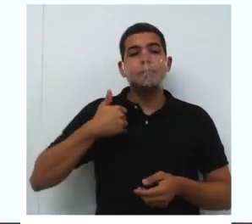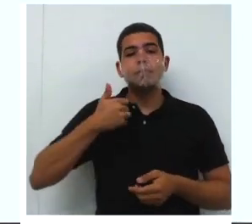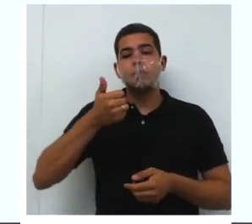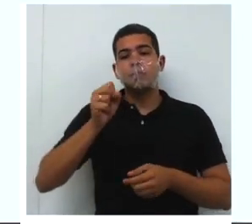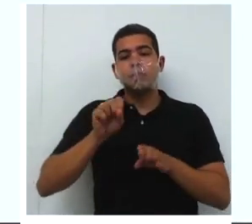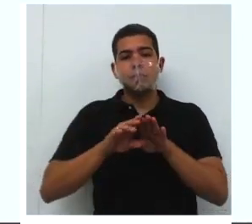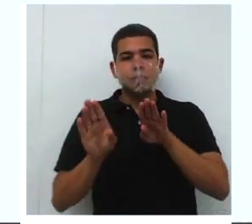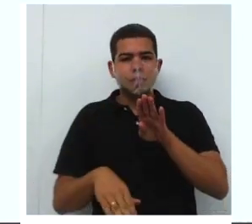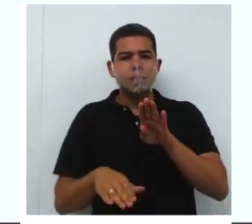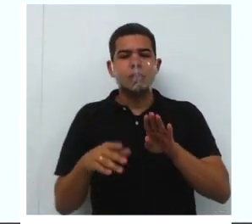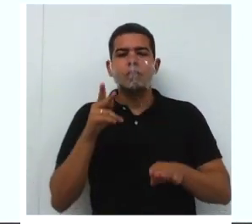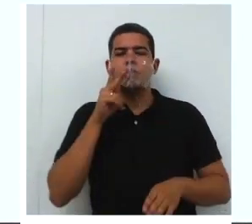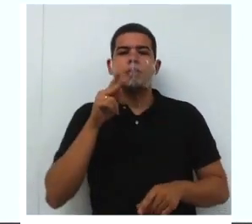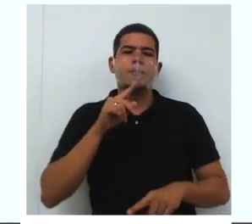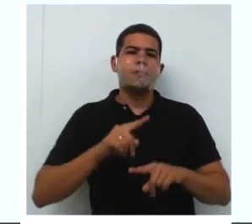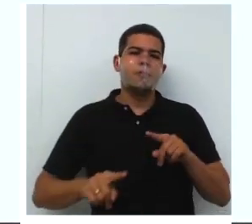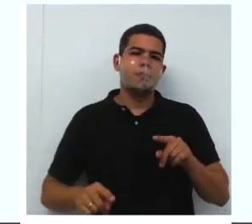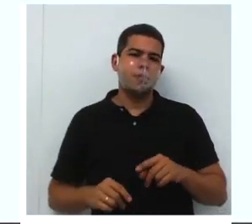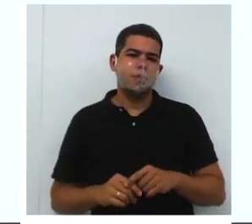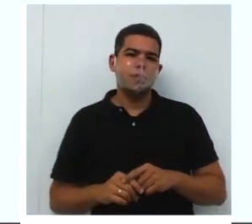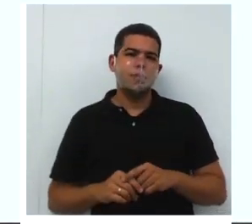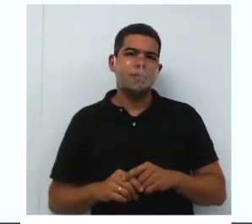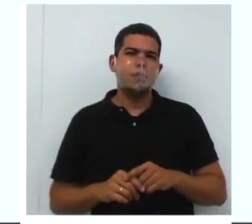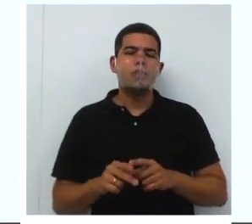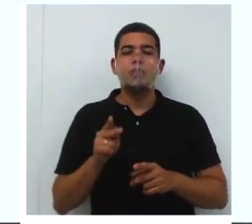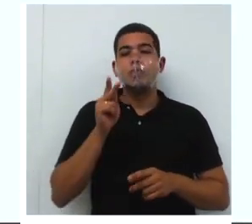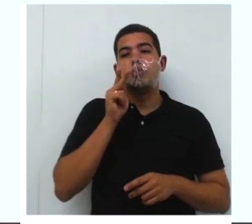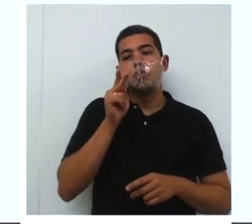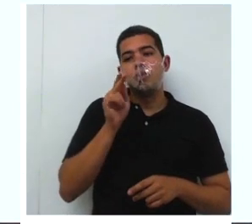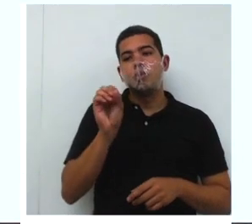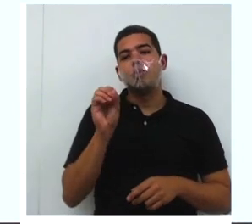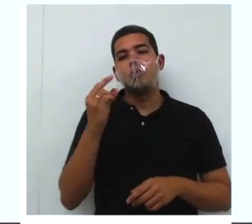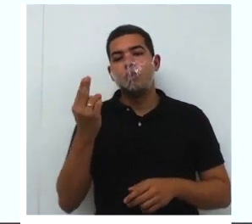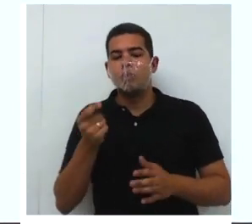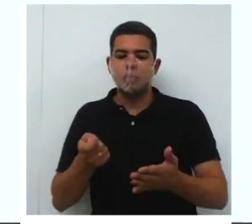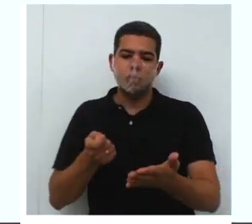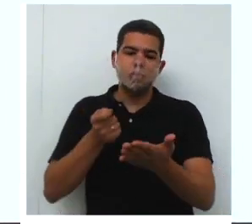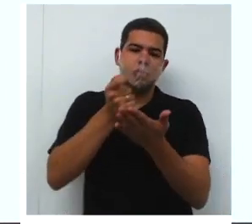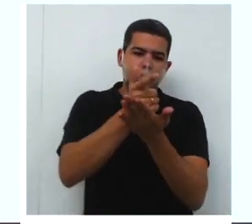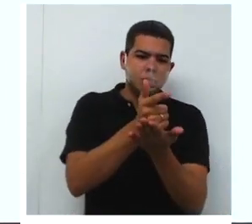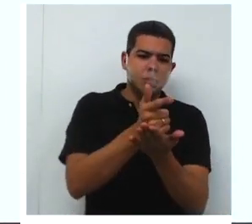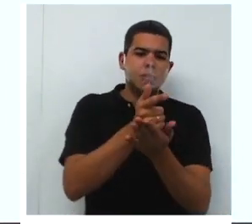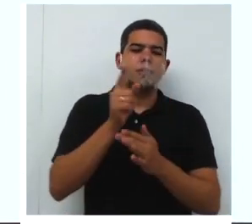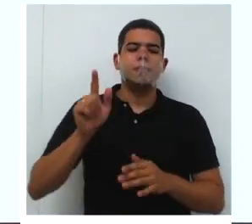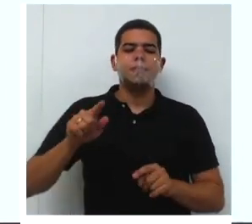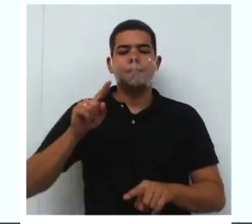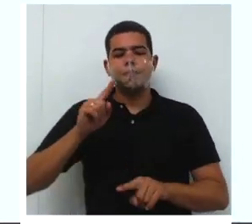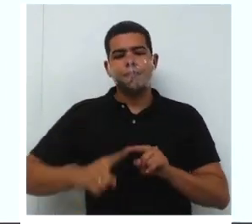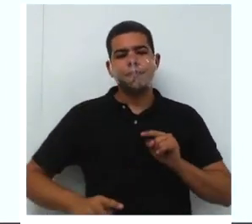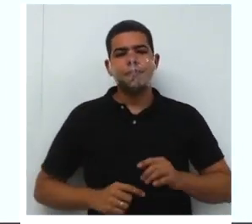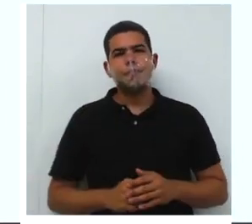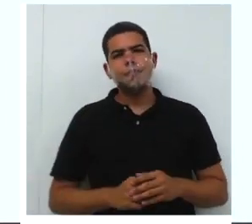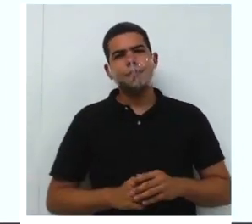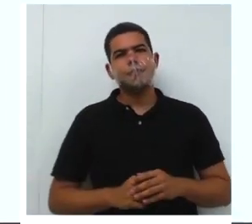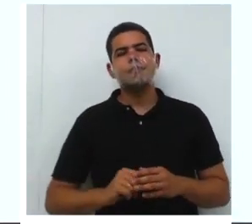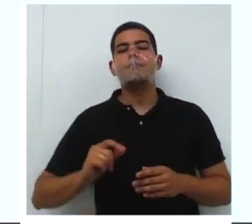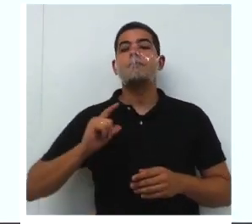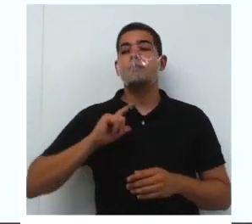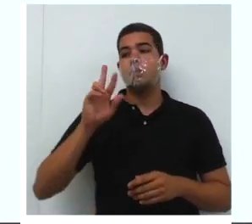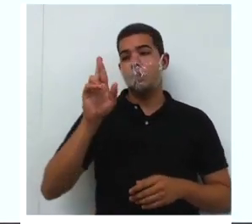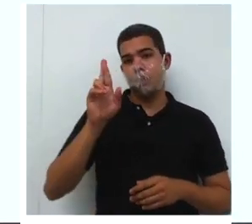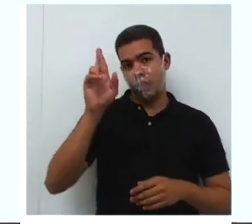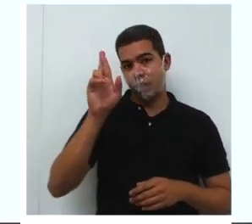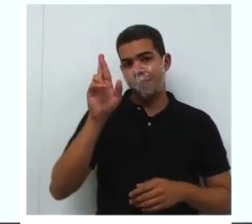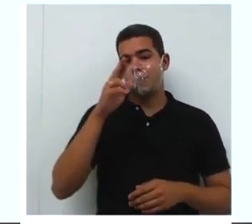anos. Tanto que o hábito de fumar, quanto você adquirir, você comprar, tendo punição para